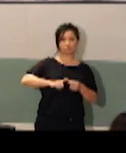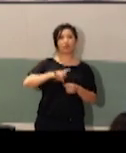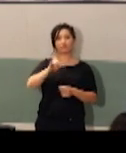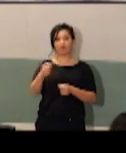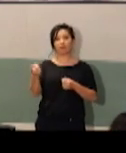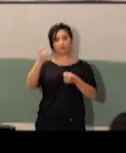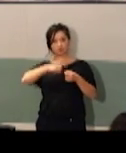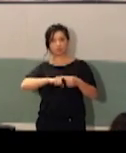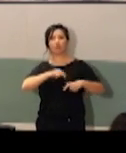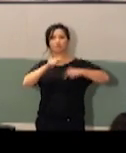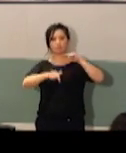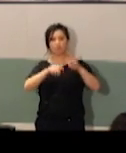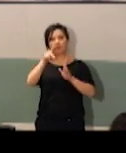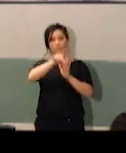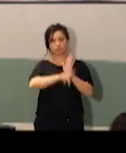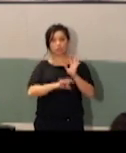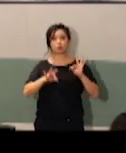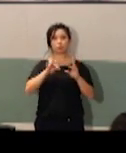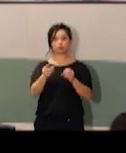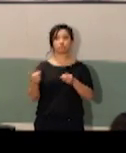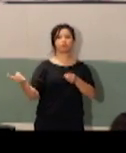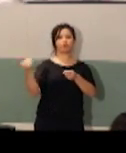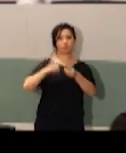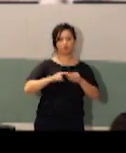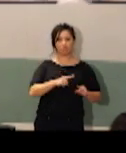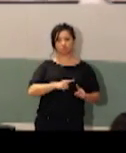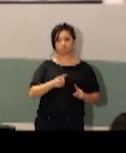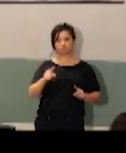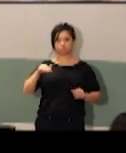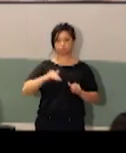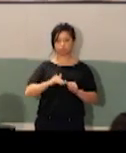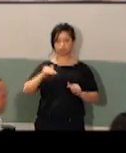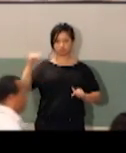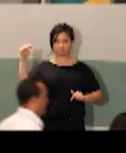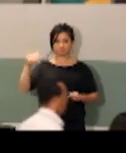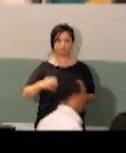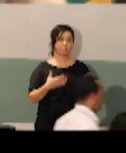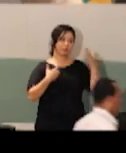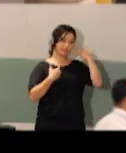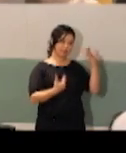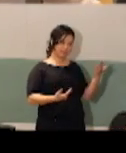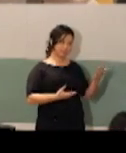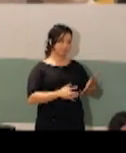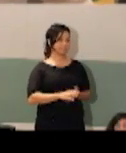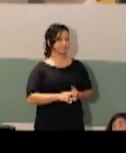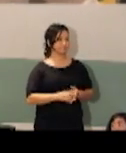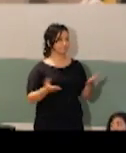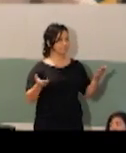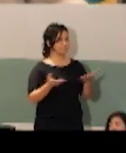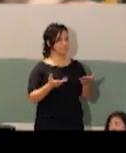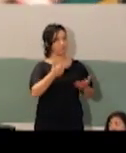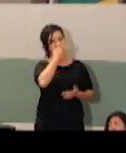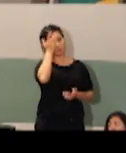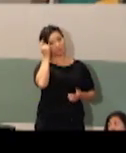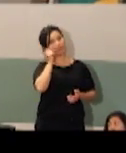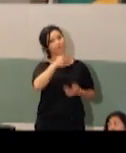olímpicas. Muito obrigada, candidato. O próximo candidato a comentar o tema educação é...